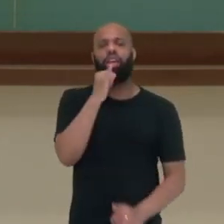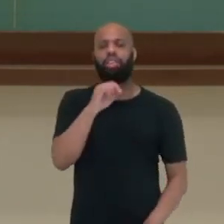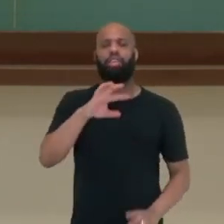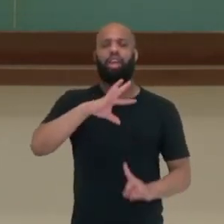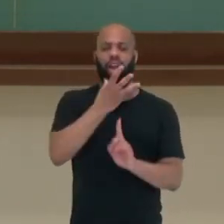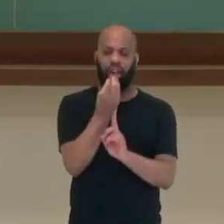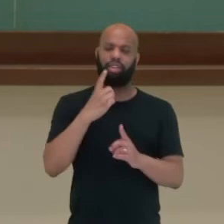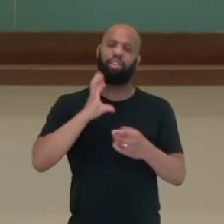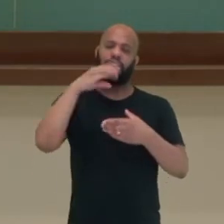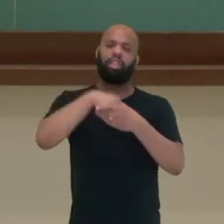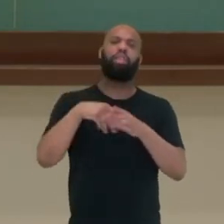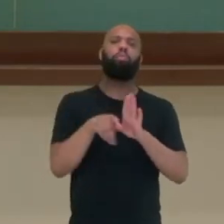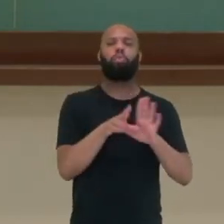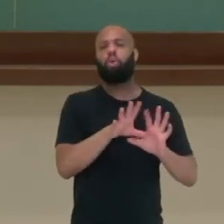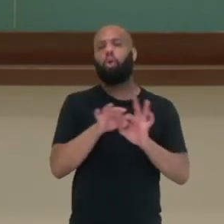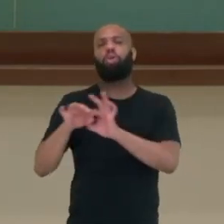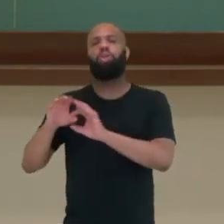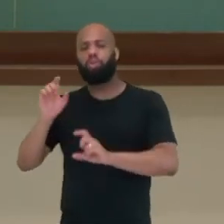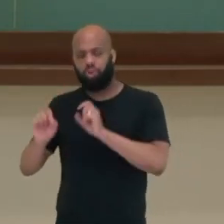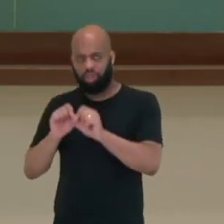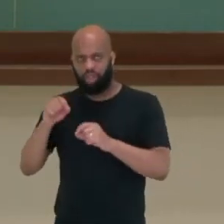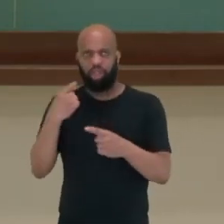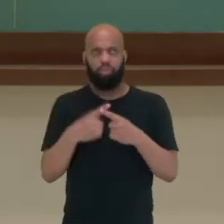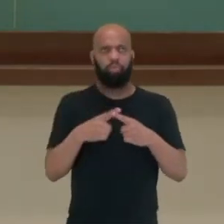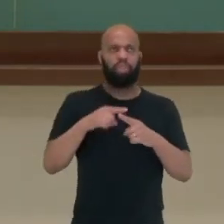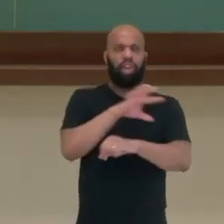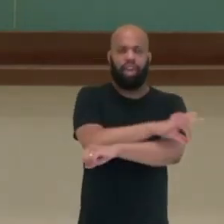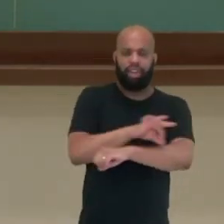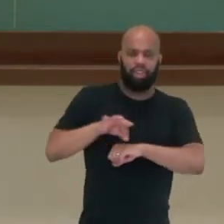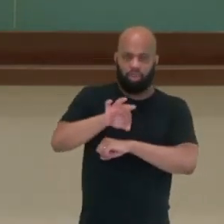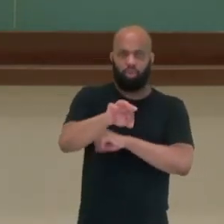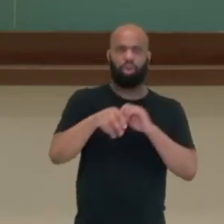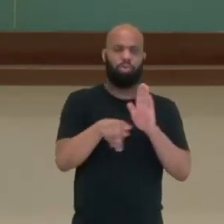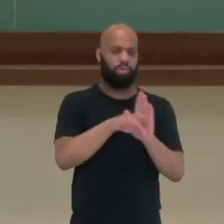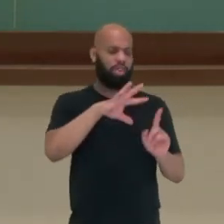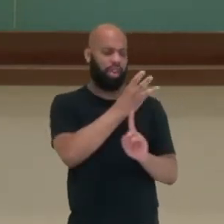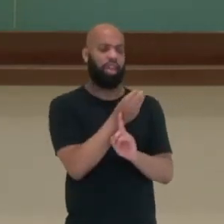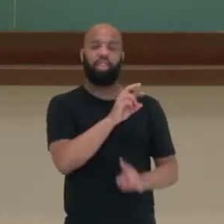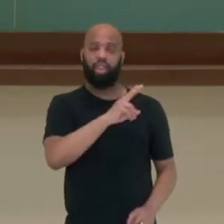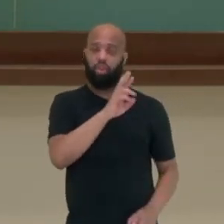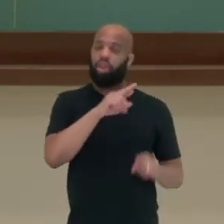insere dentro deste contexto? A arquitetura não é pertencente às artes, mas se